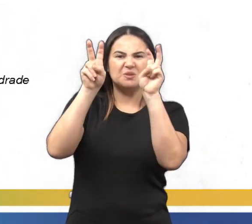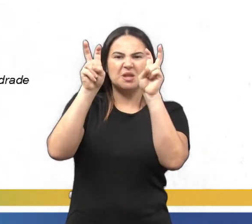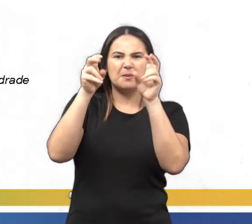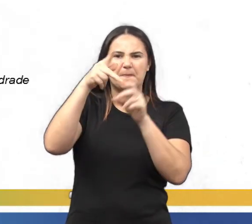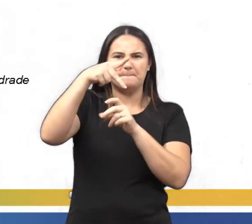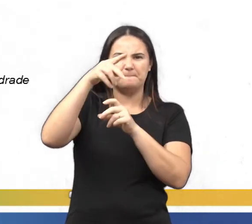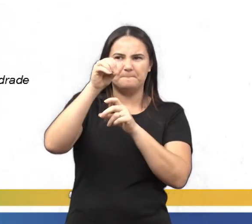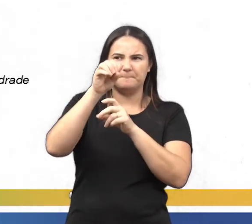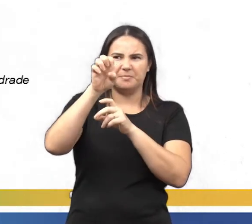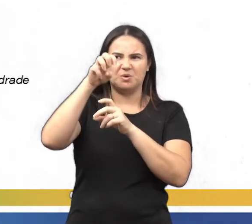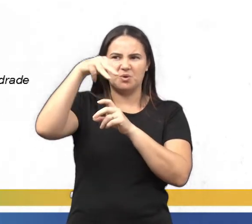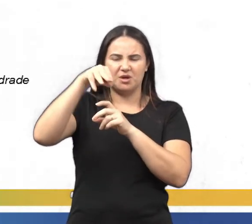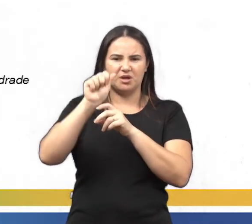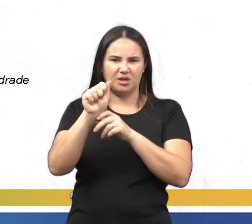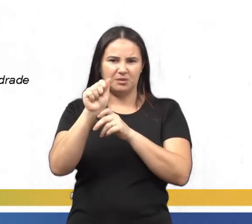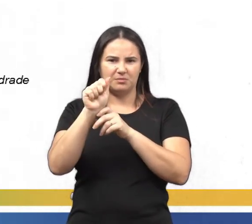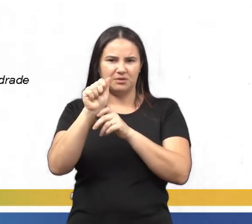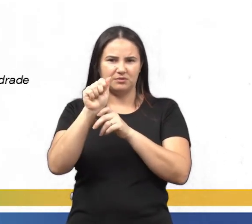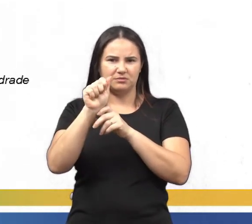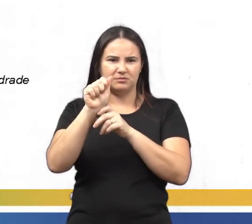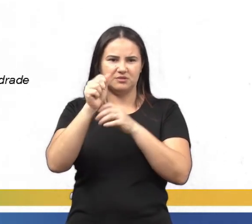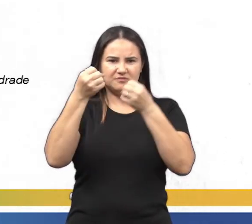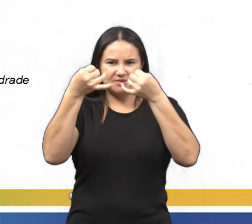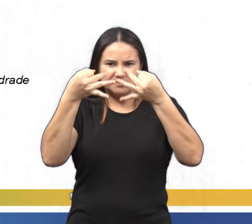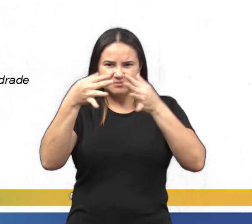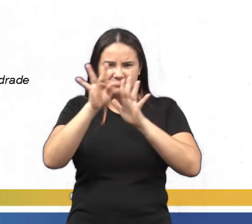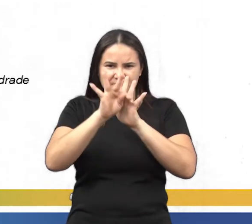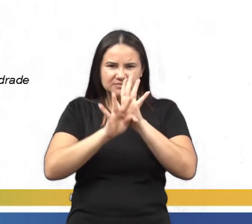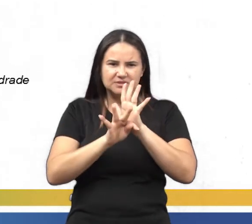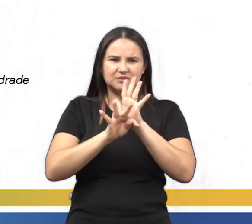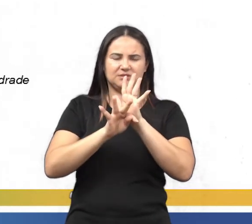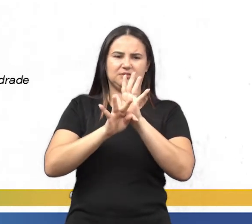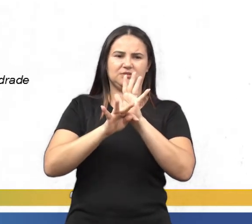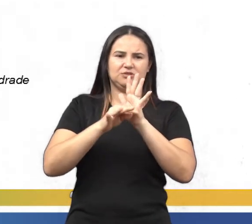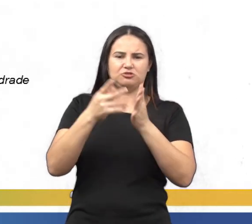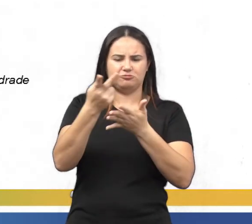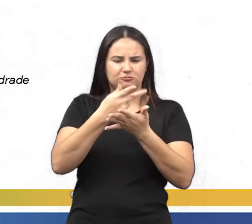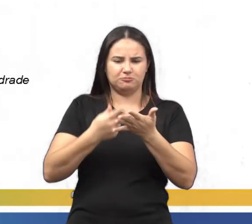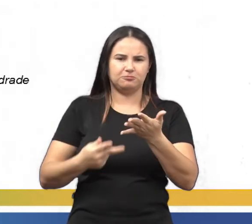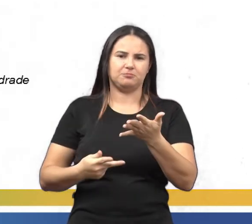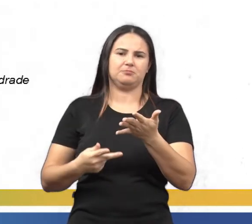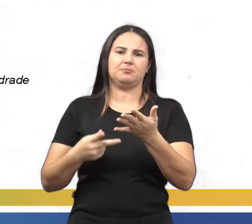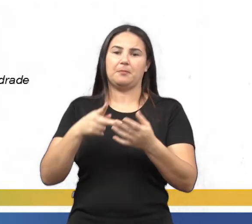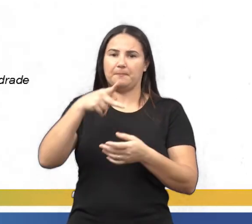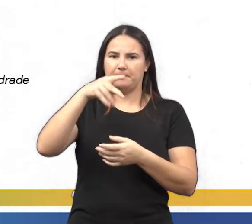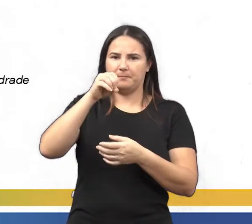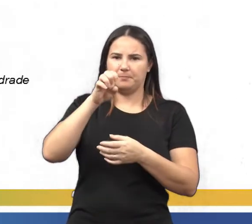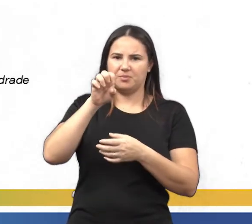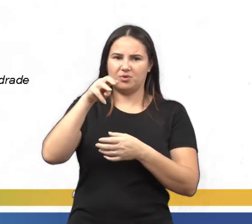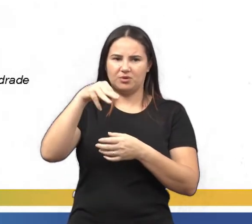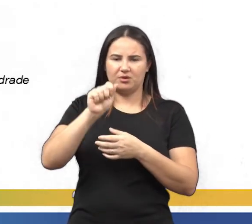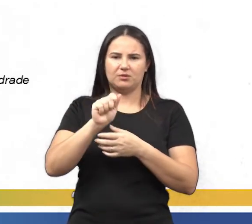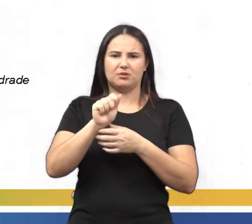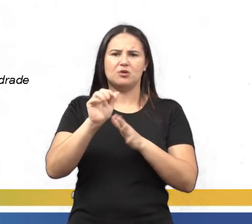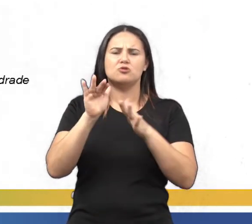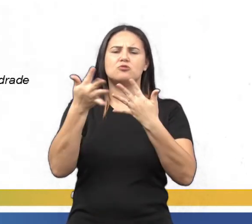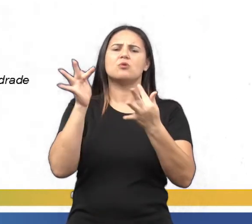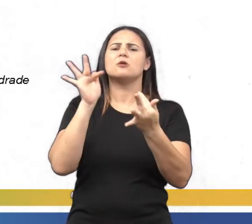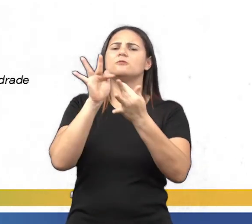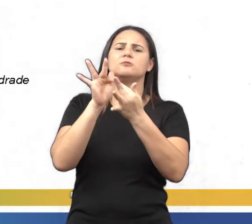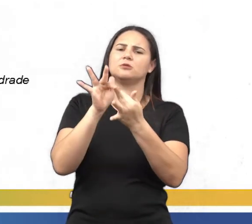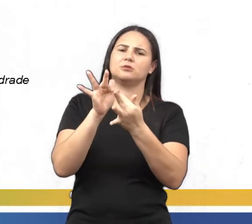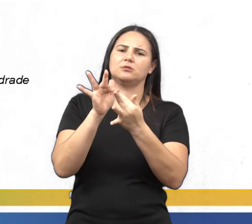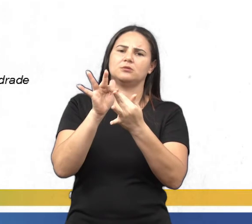o código, que no caso é o poema, para falar sobre poema. Ele usou o código para explicar o código. Que tipo de função é essa,